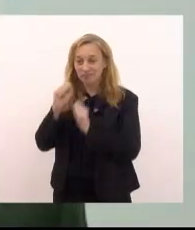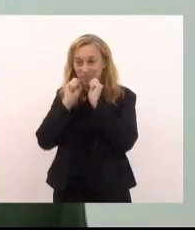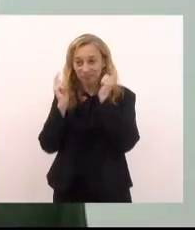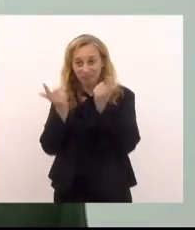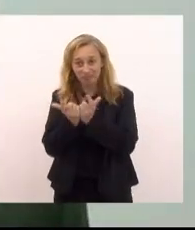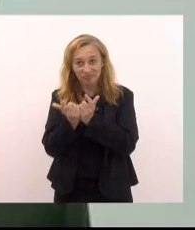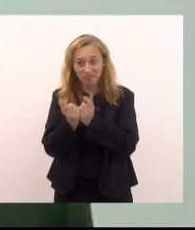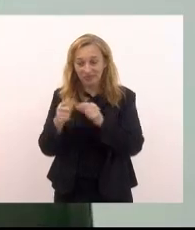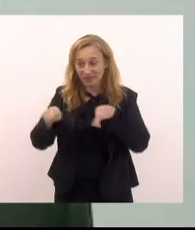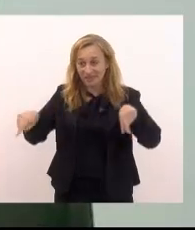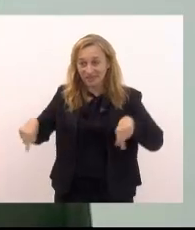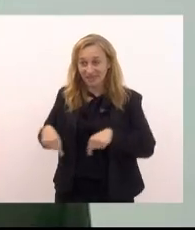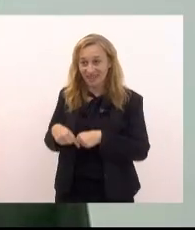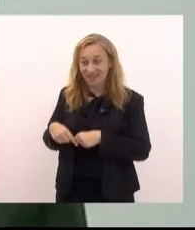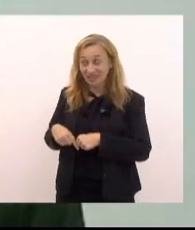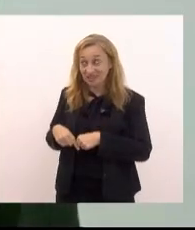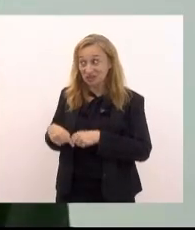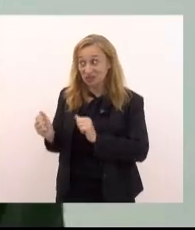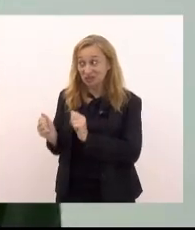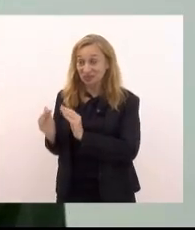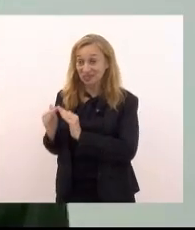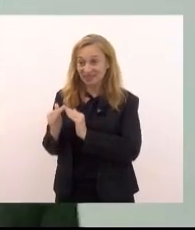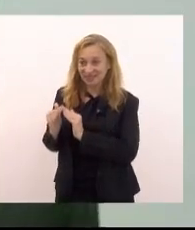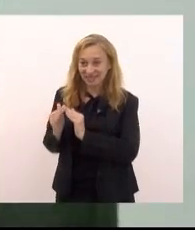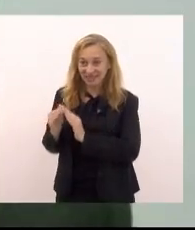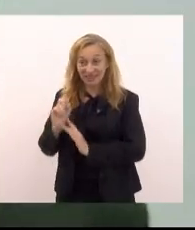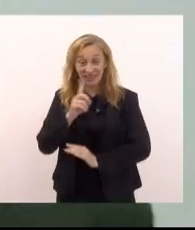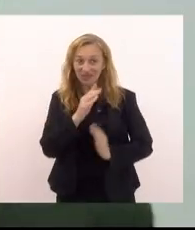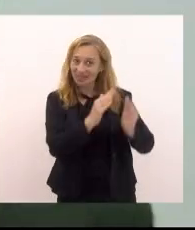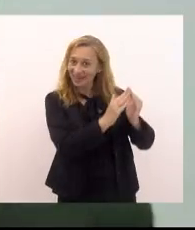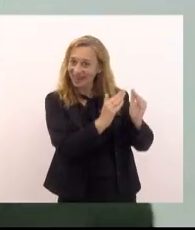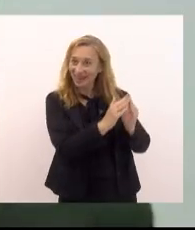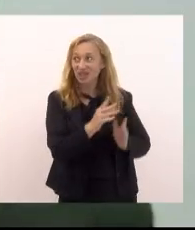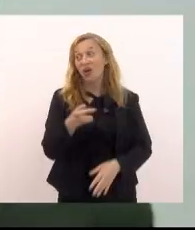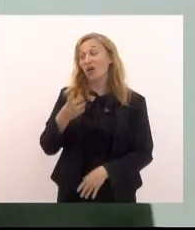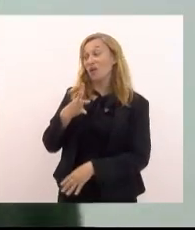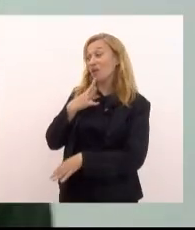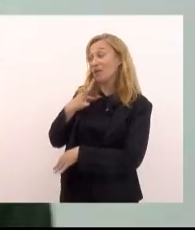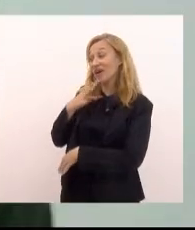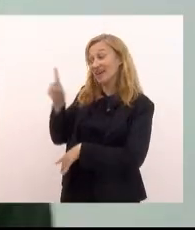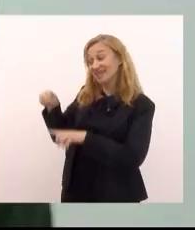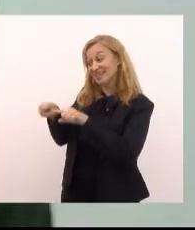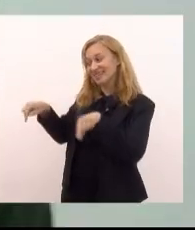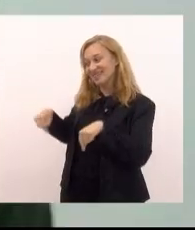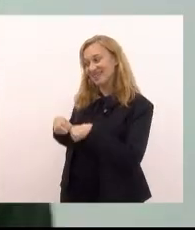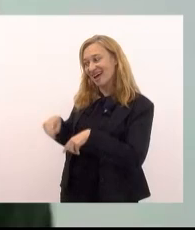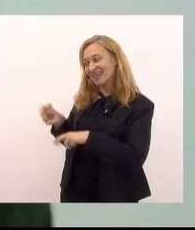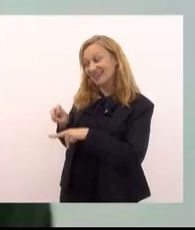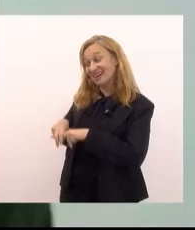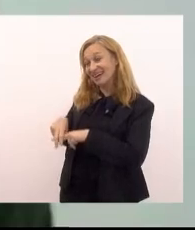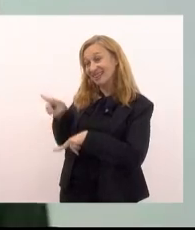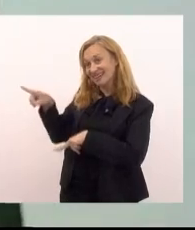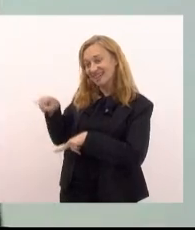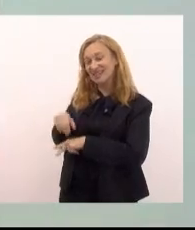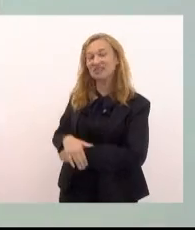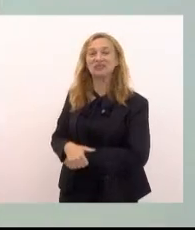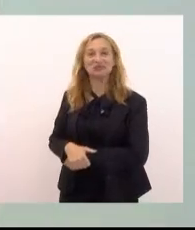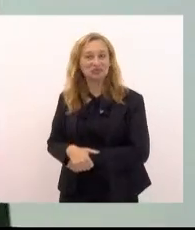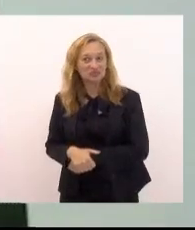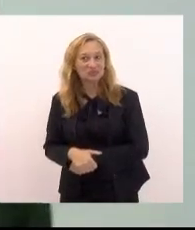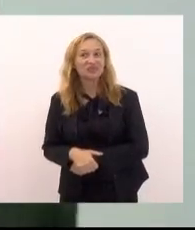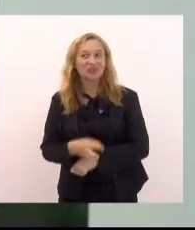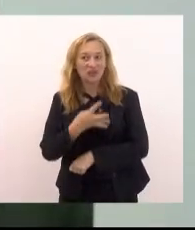Não está em casa. Eu já conheço essa cadeira, que tem esse pano vermelho